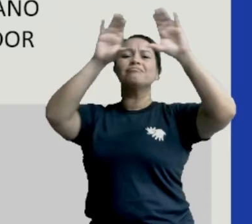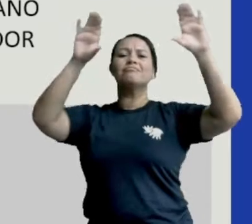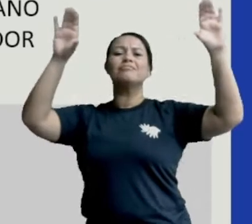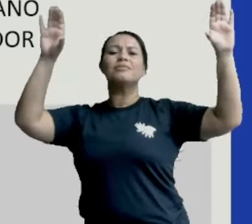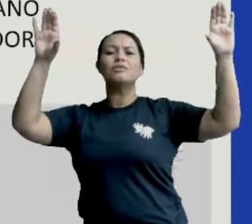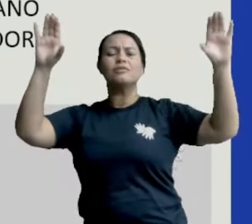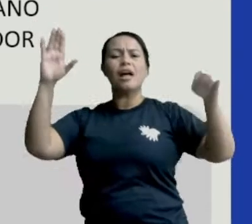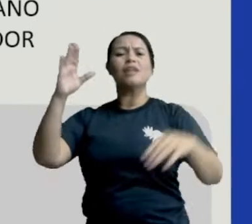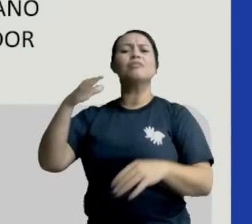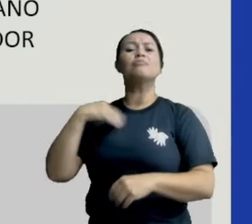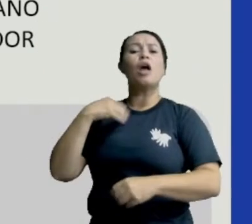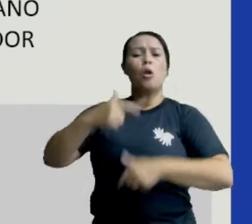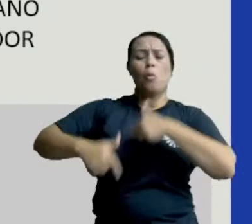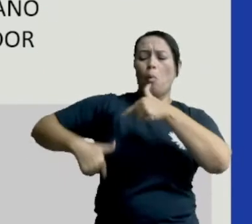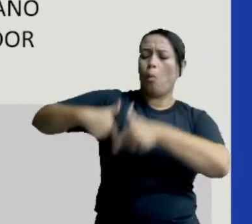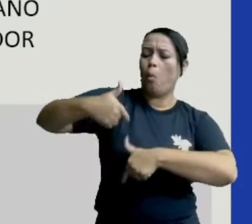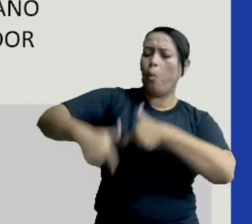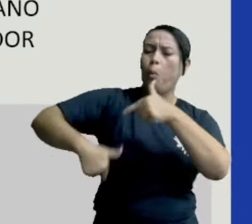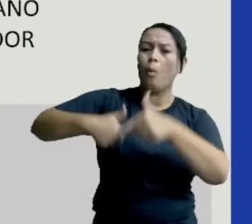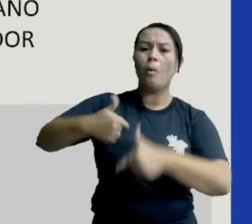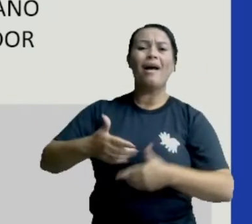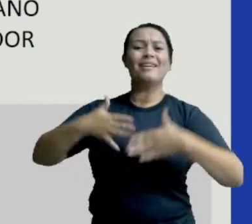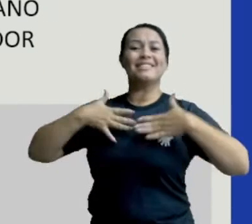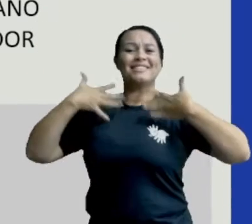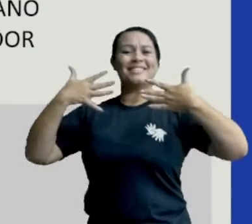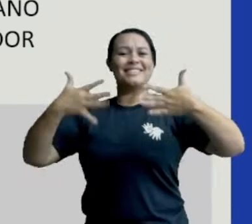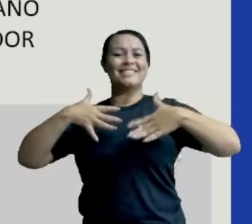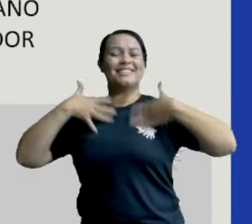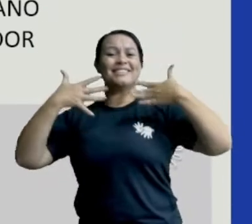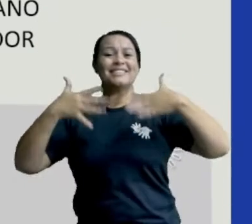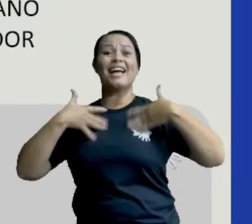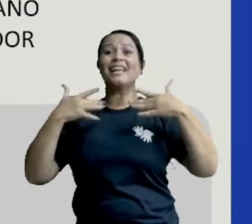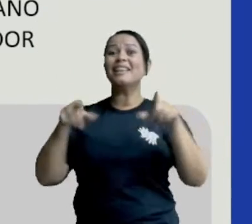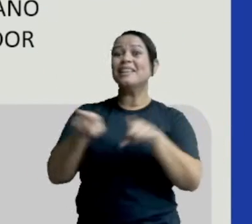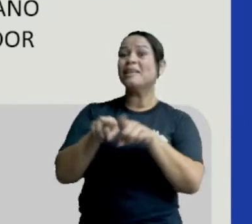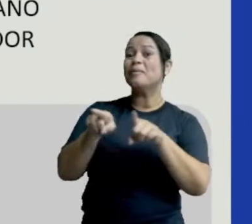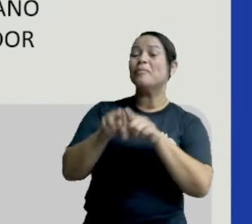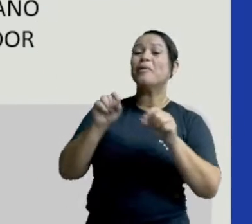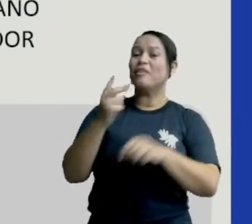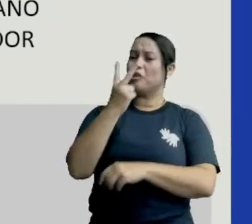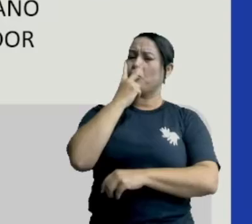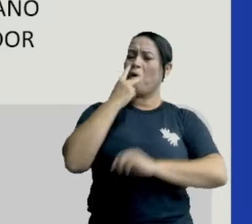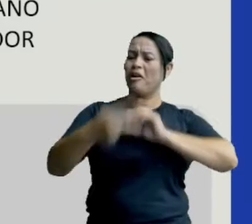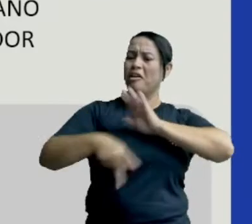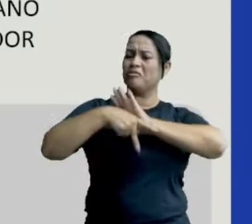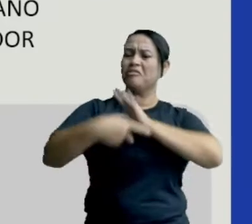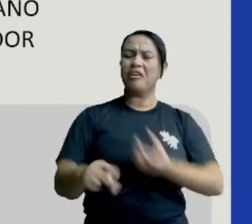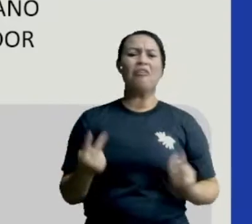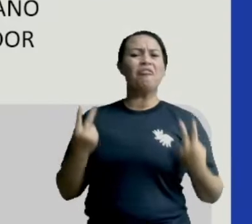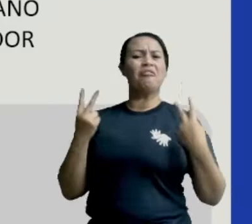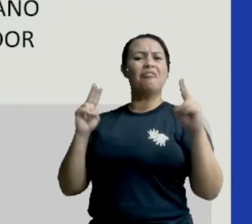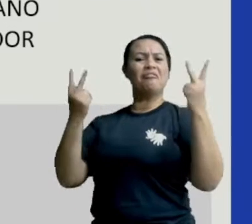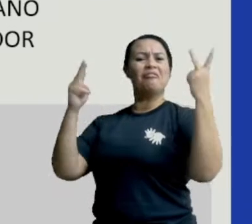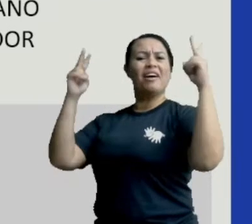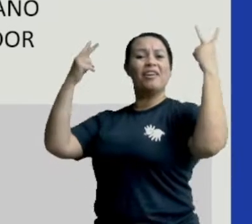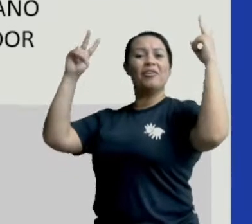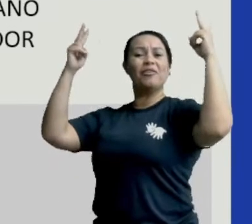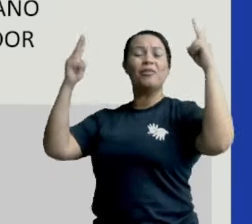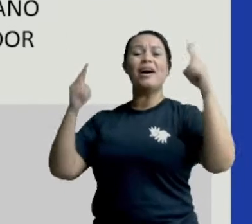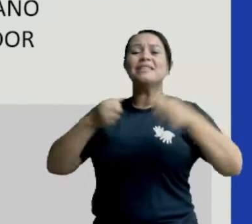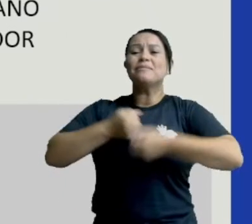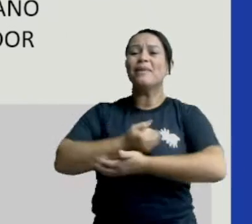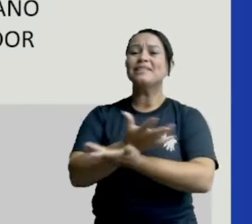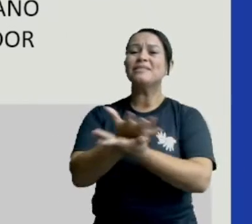vão levando braçadas de alegria para enfeitar vitória o teu valor. Entre